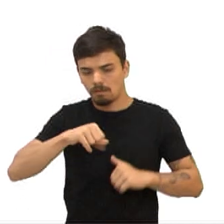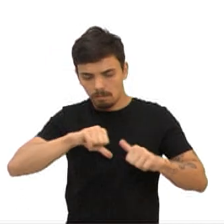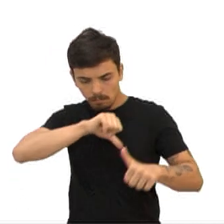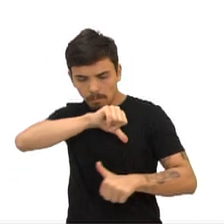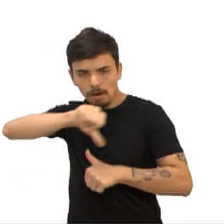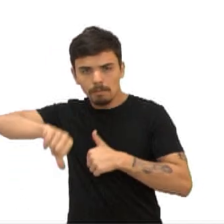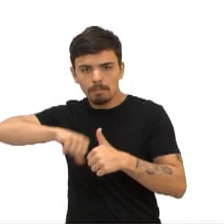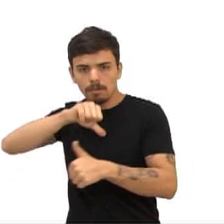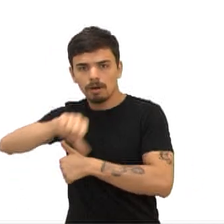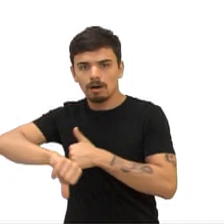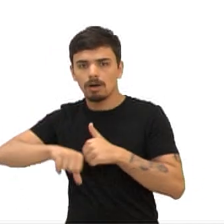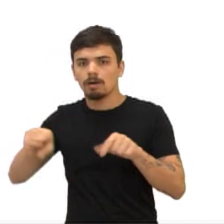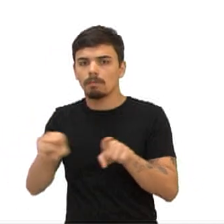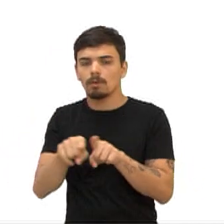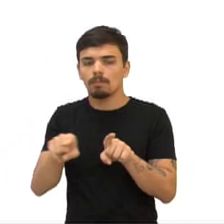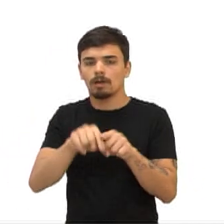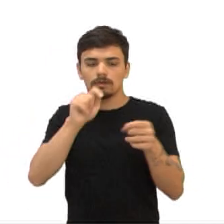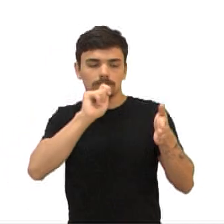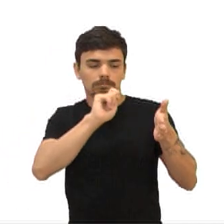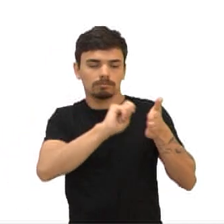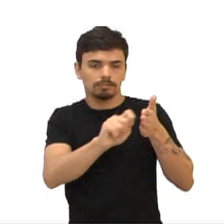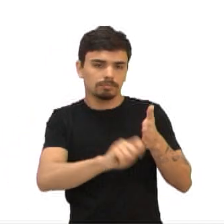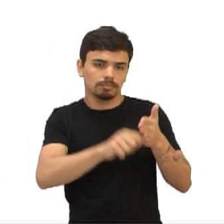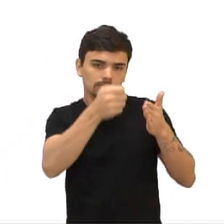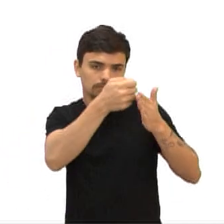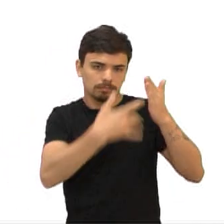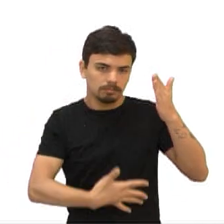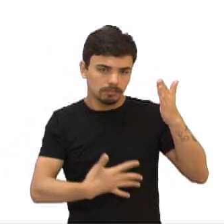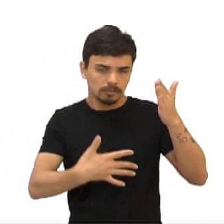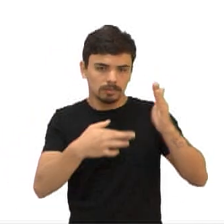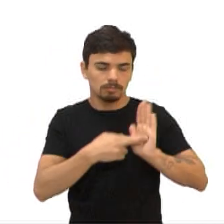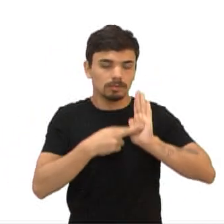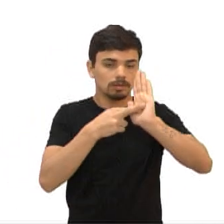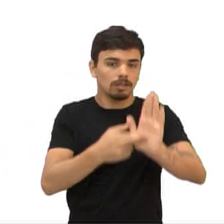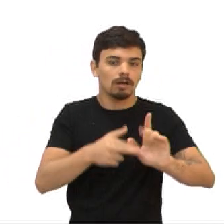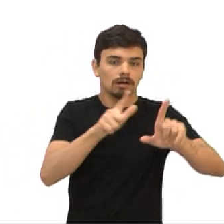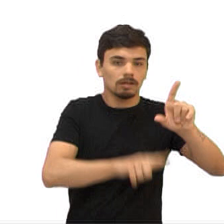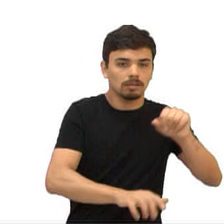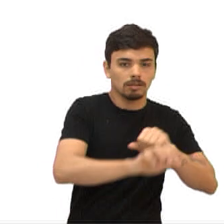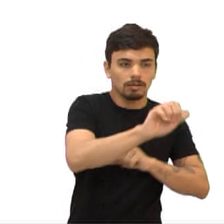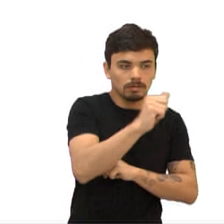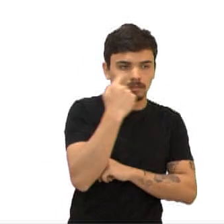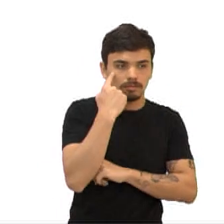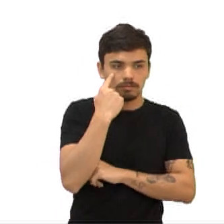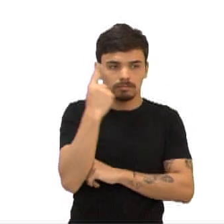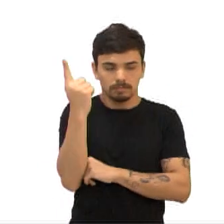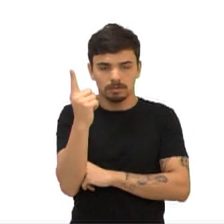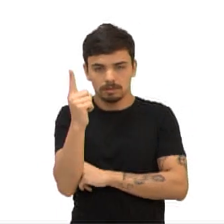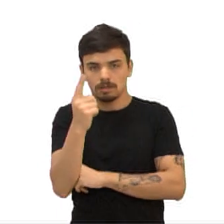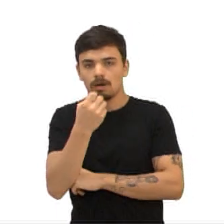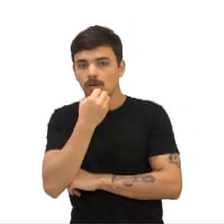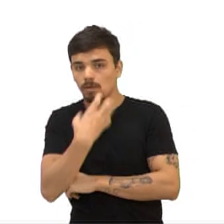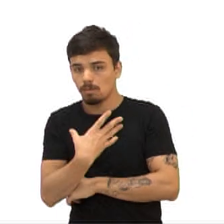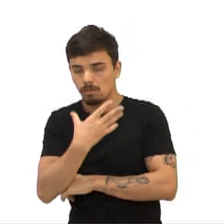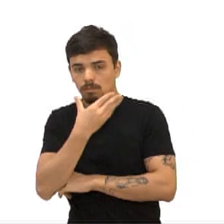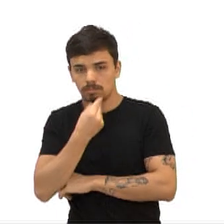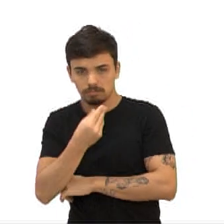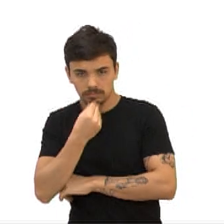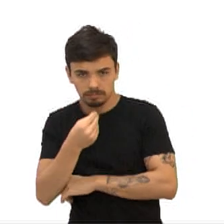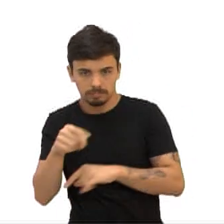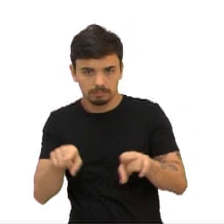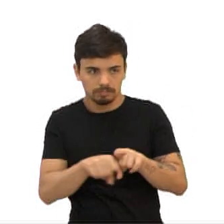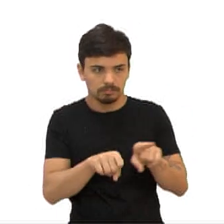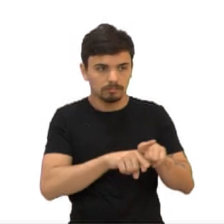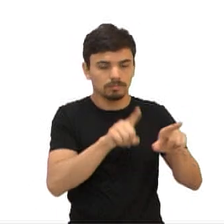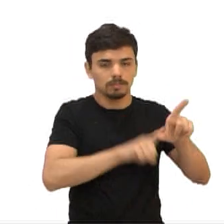como as descritas, que representaram a letra A, ascensão dos chamados homens bons, B, restrição